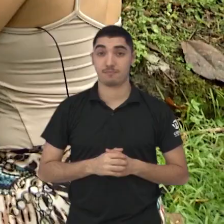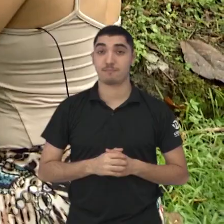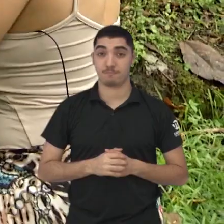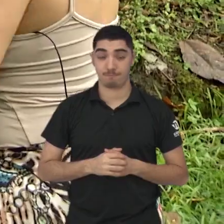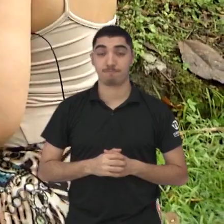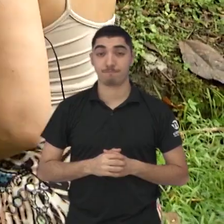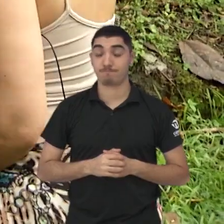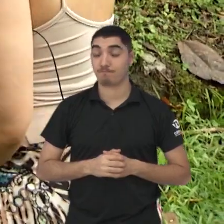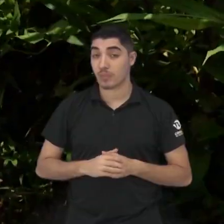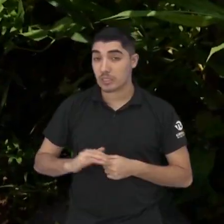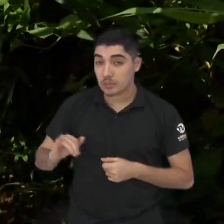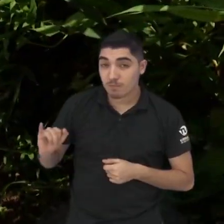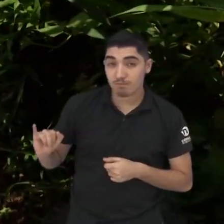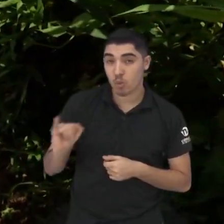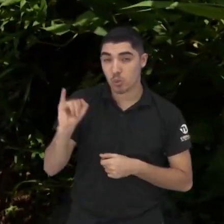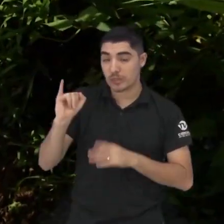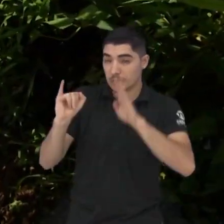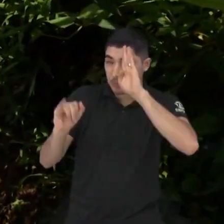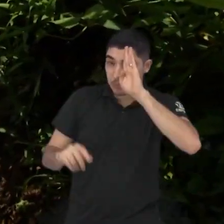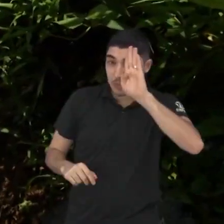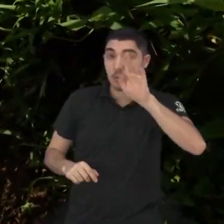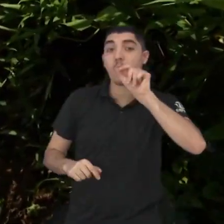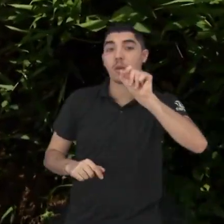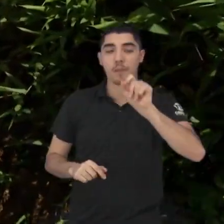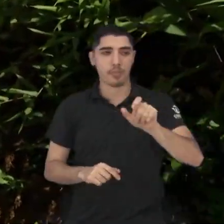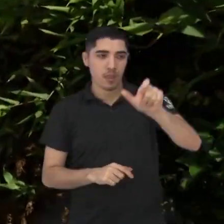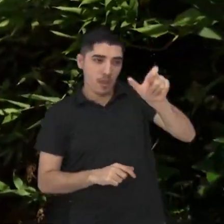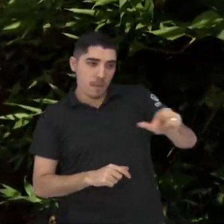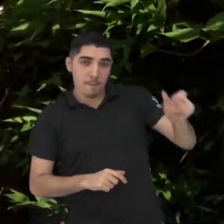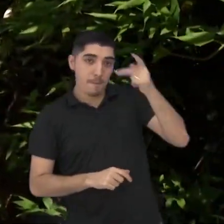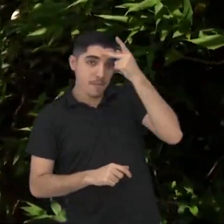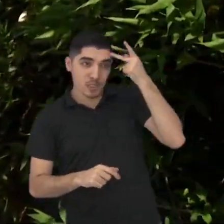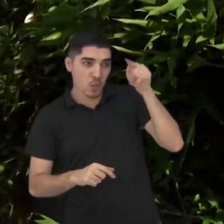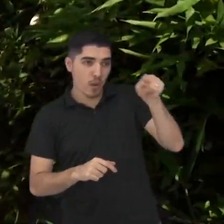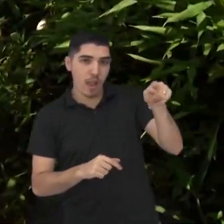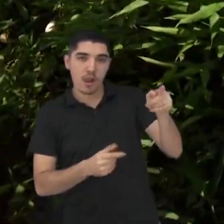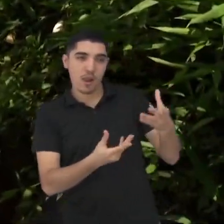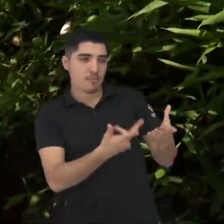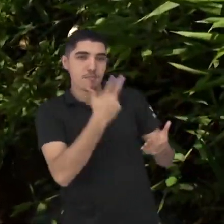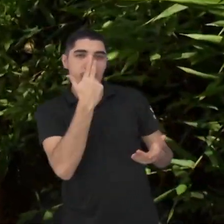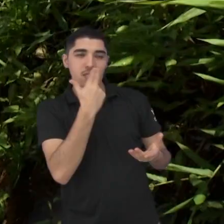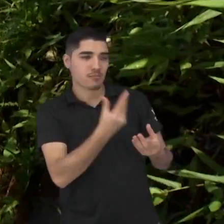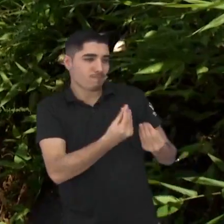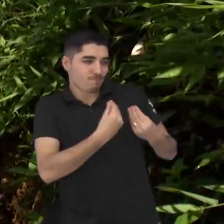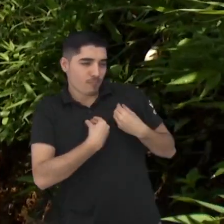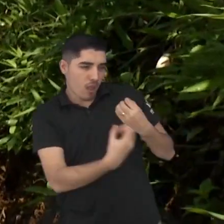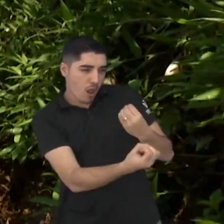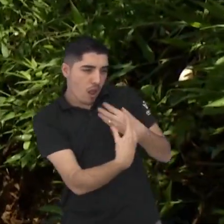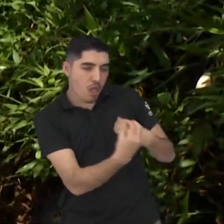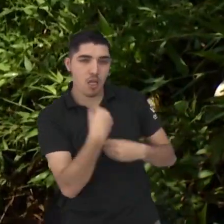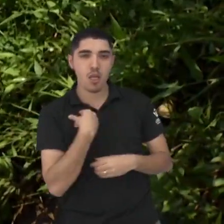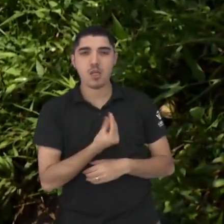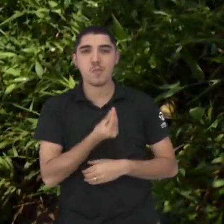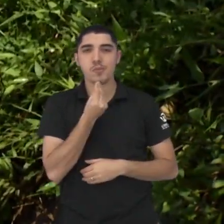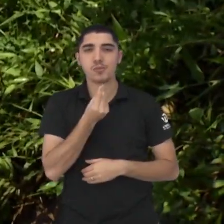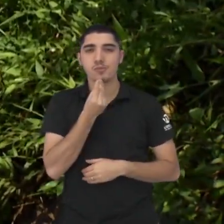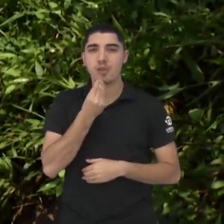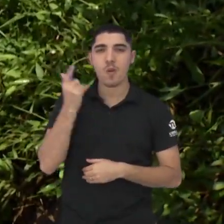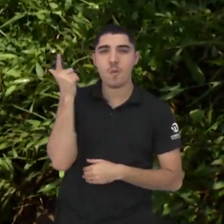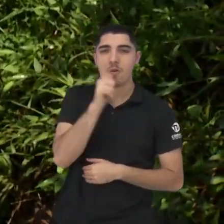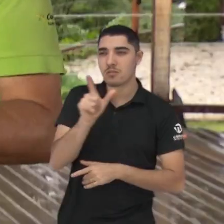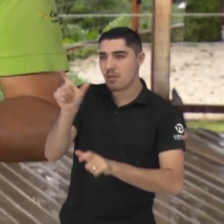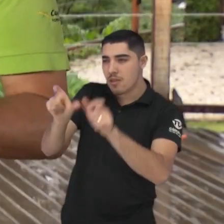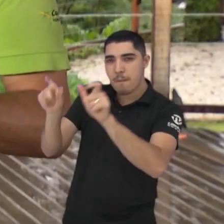E aí um ponto crucial foi algumas pessoas que apareceram na minha vida, me deram oportunidade. Através do turismo eu conheci muitas